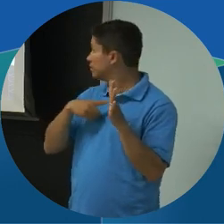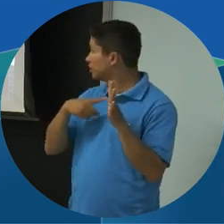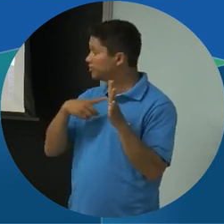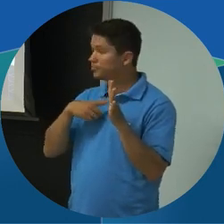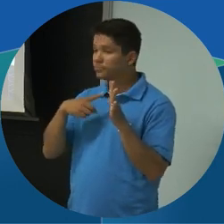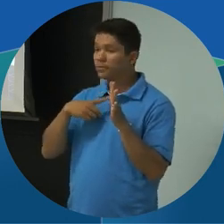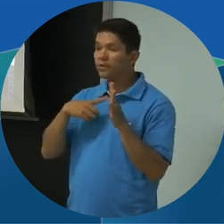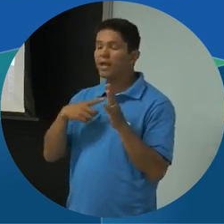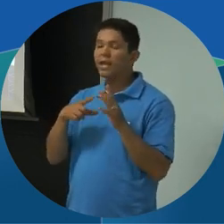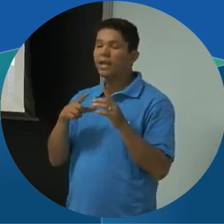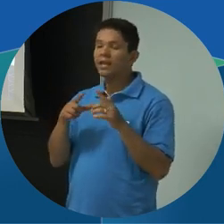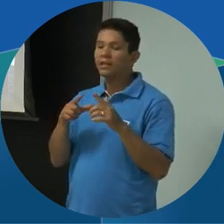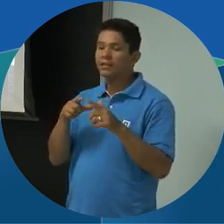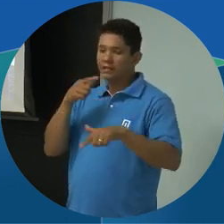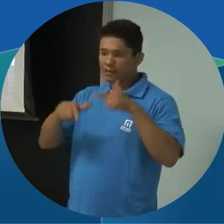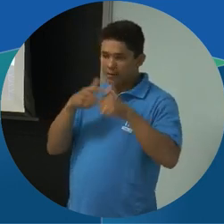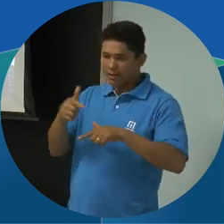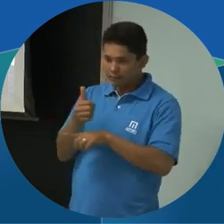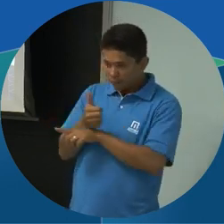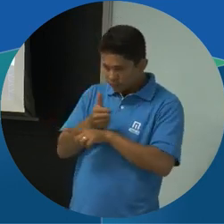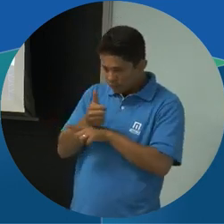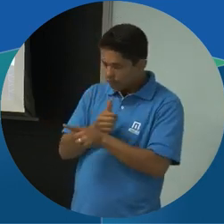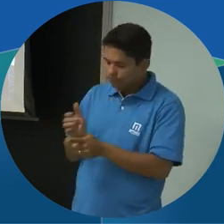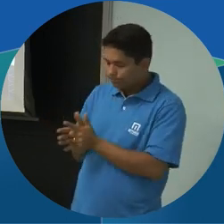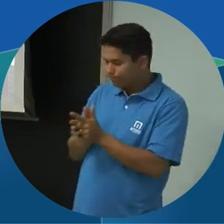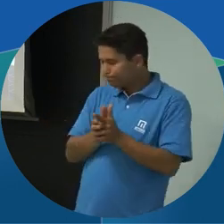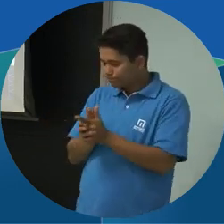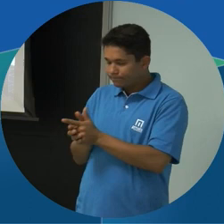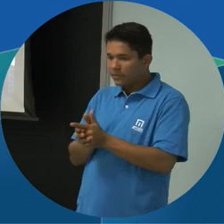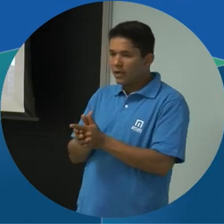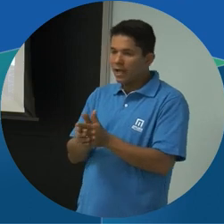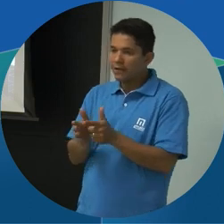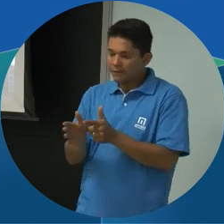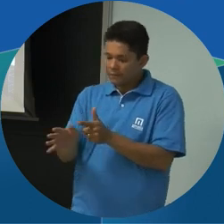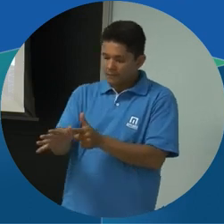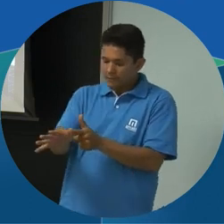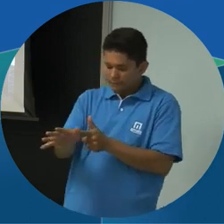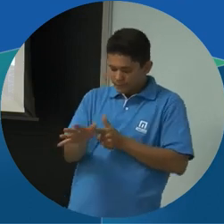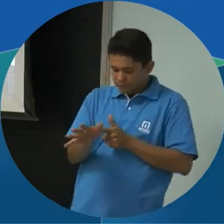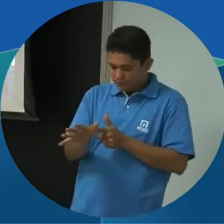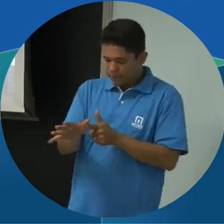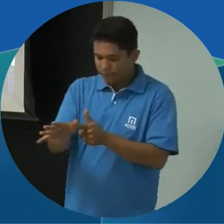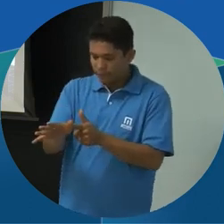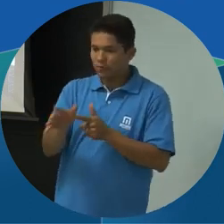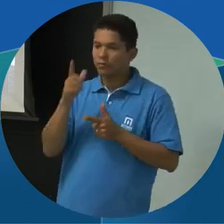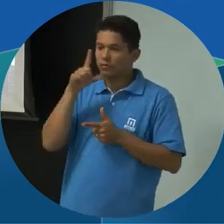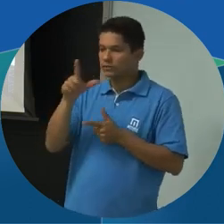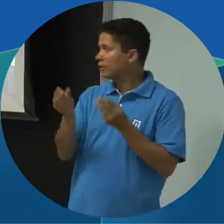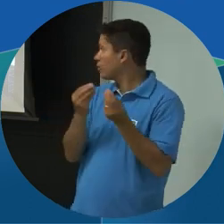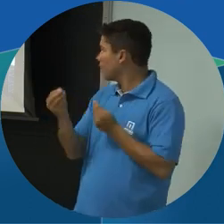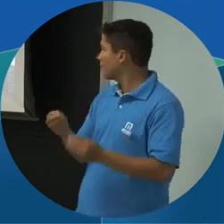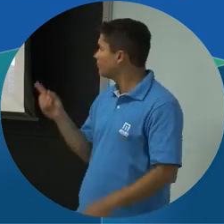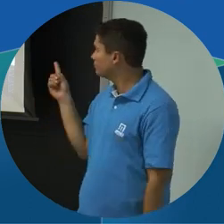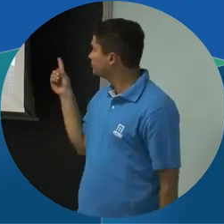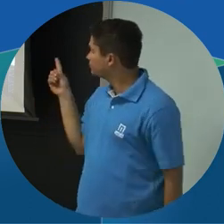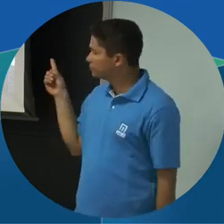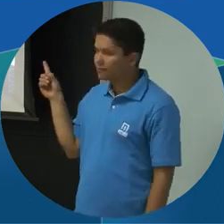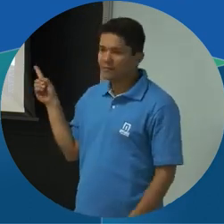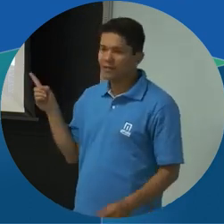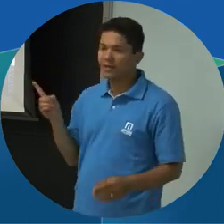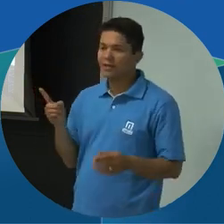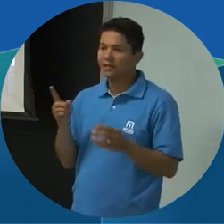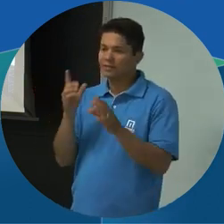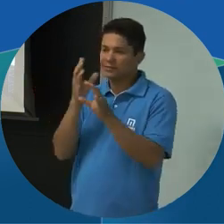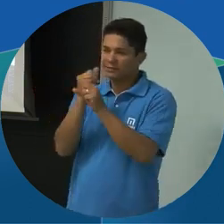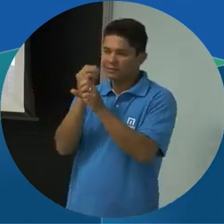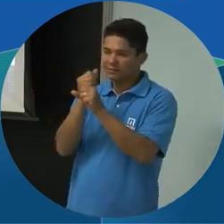para que o operador consiga trabalhar com essa força de recuo, tá? Aqui a gente tem a formulinha, né, para conversão de